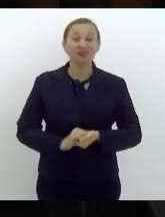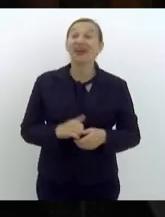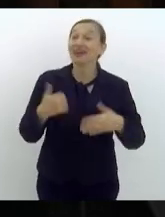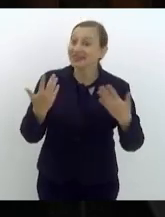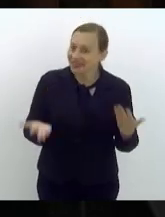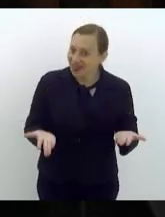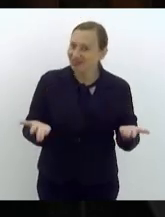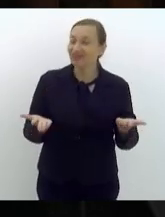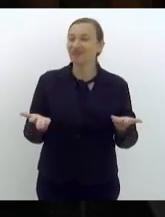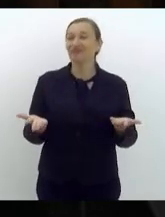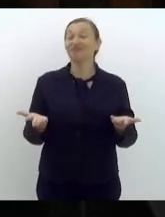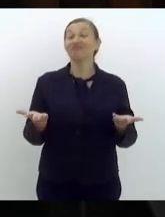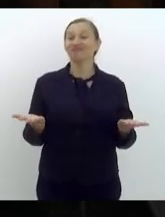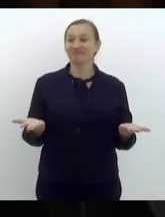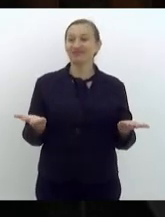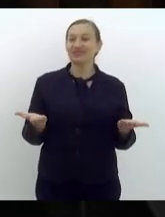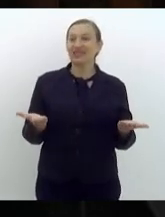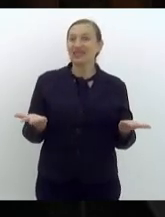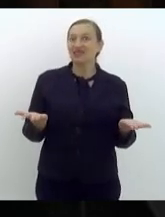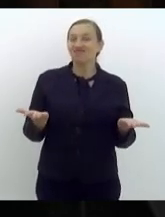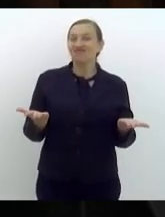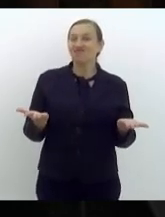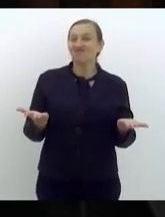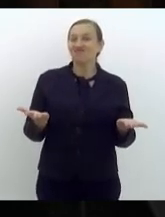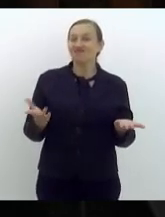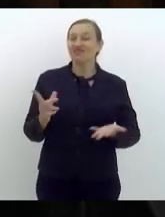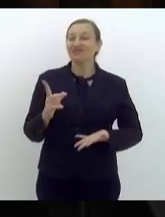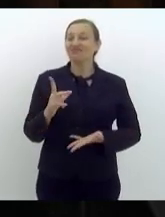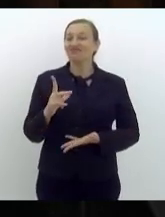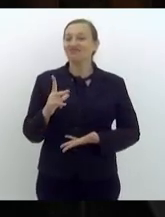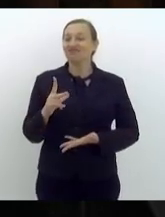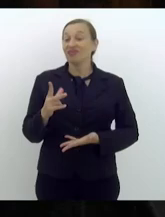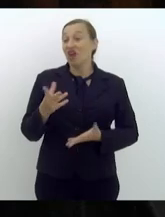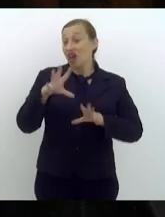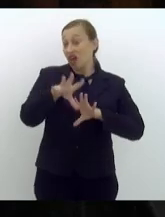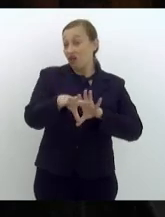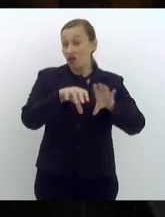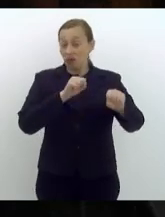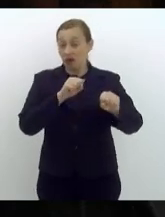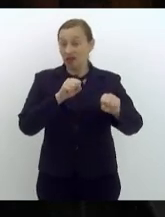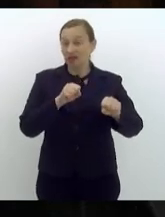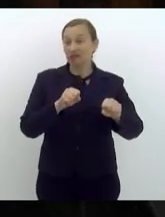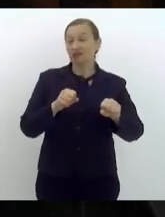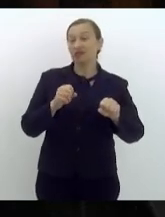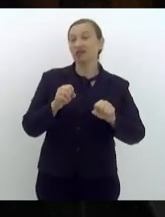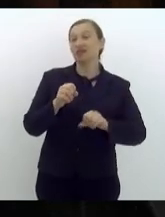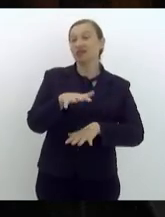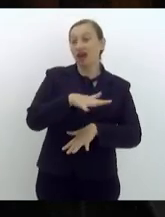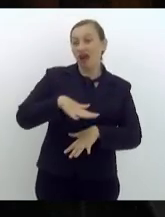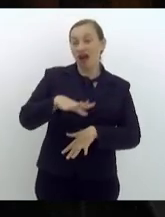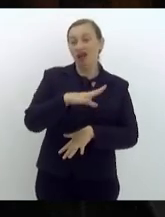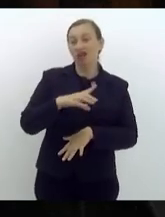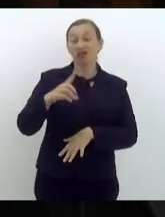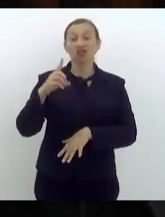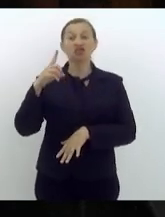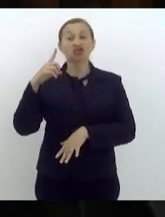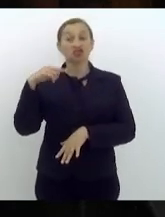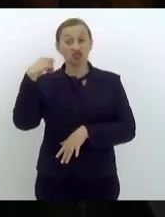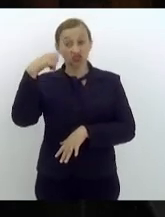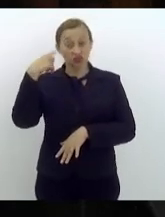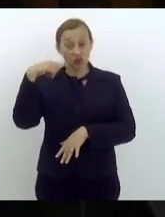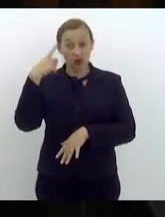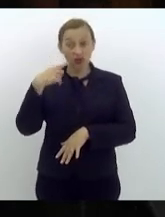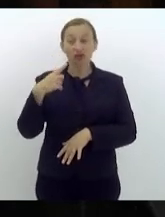Então, também, além disso, ele é formado na área de Direito, foi